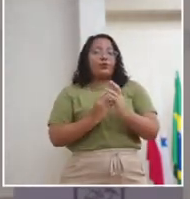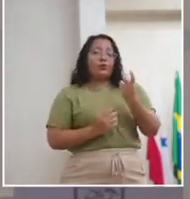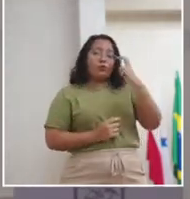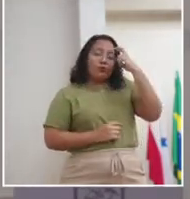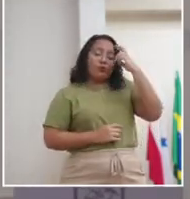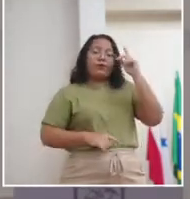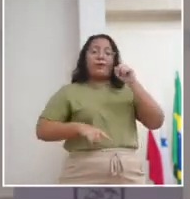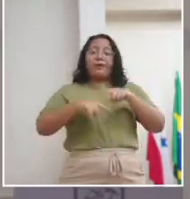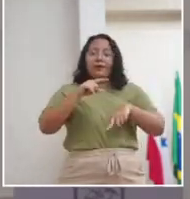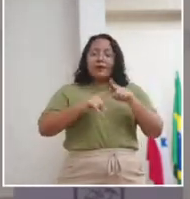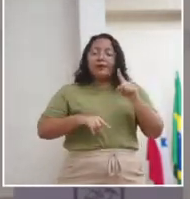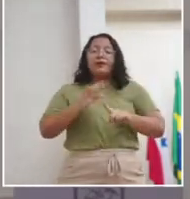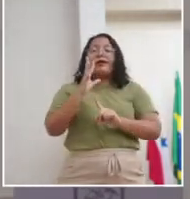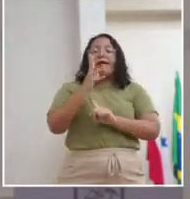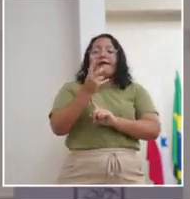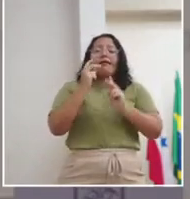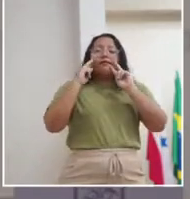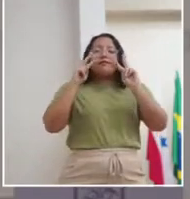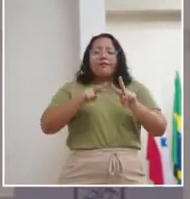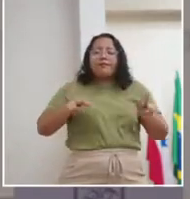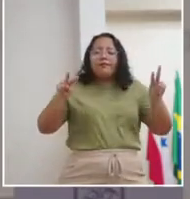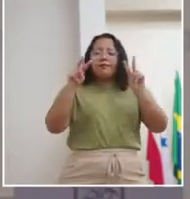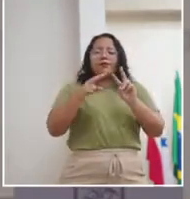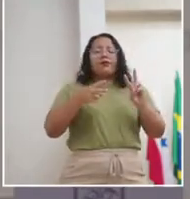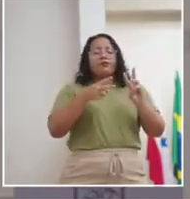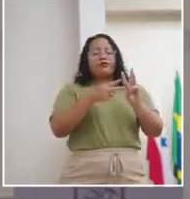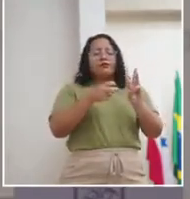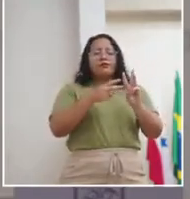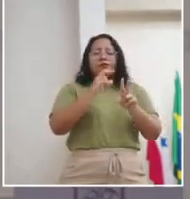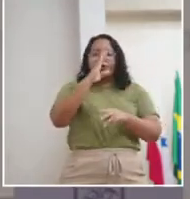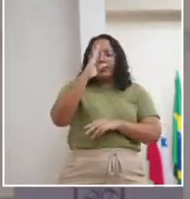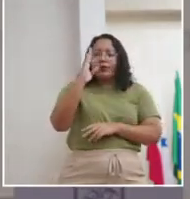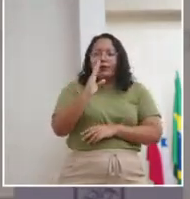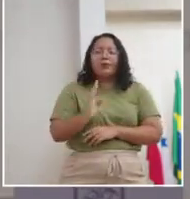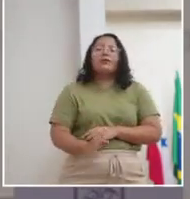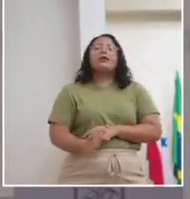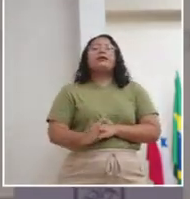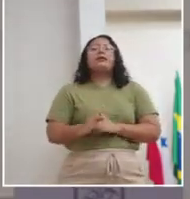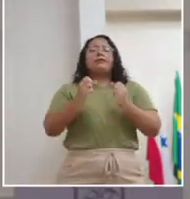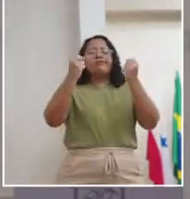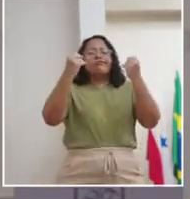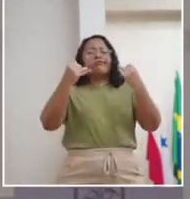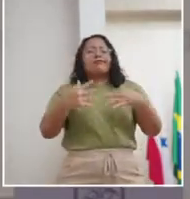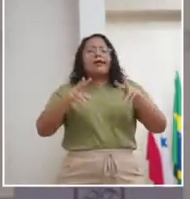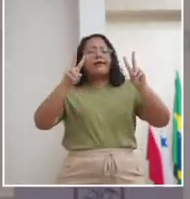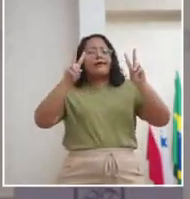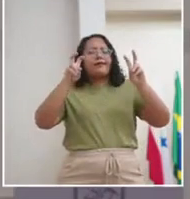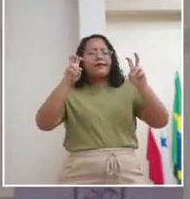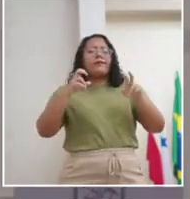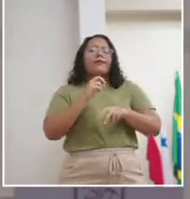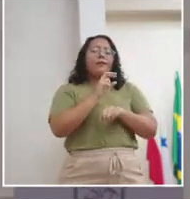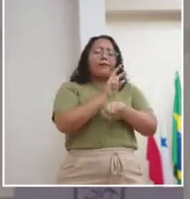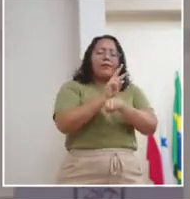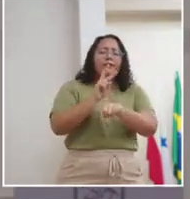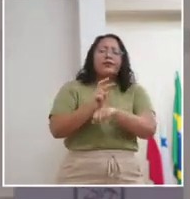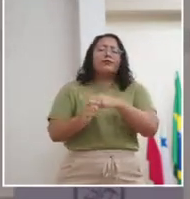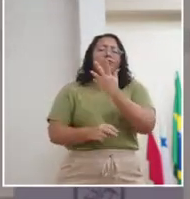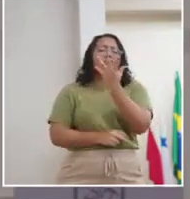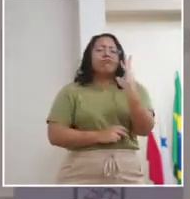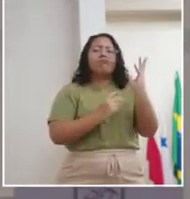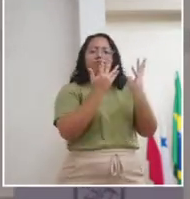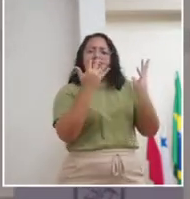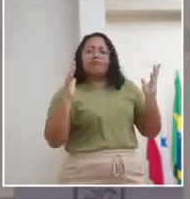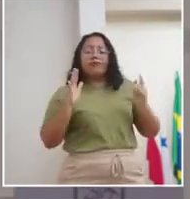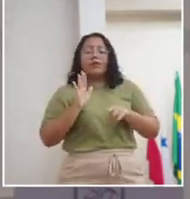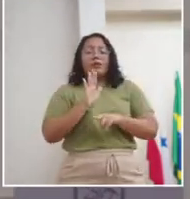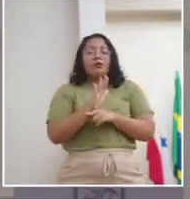visual dos indígenas brasileiros como fio condutor para abordar temas ecológicos e de defesa do meio ambiente. E contribuiu para